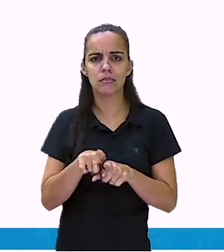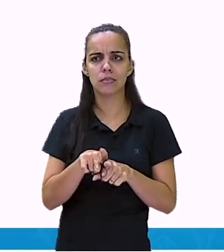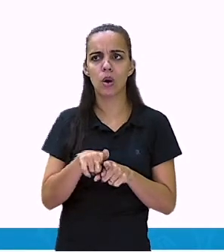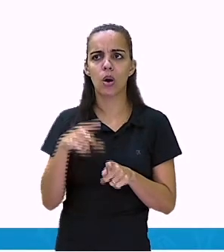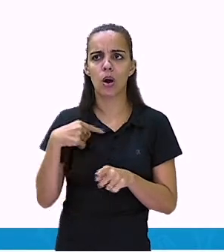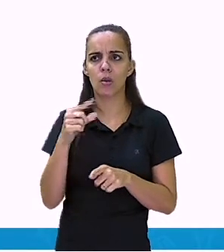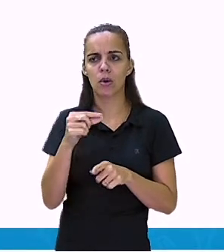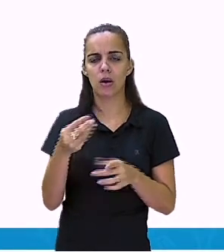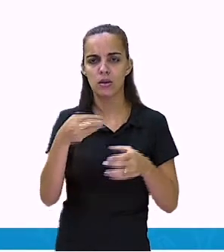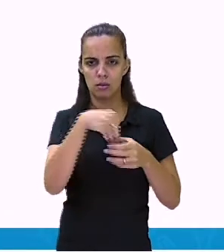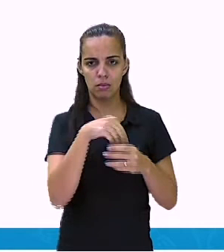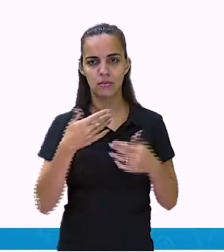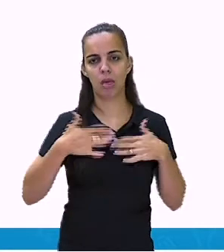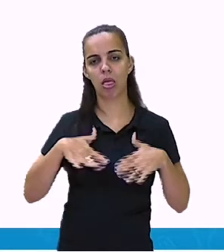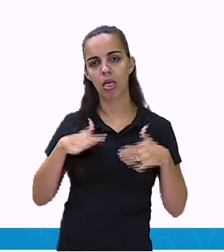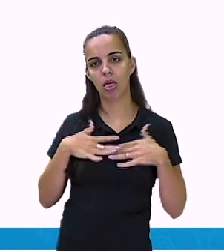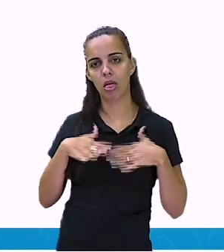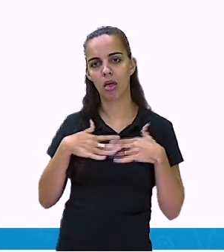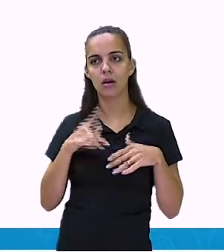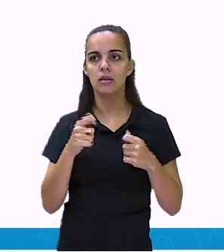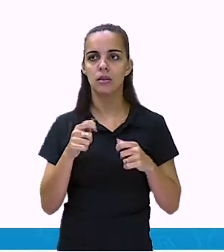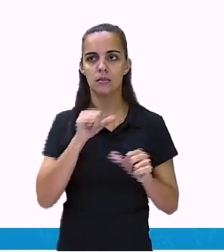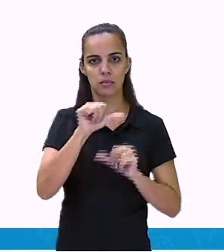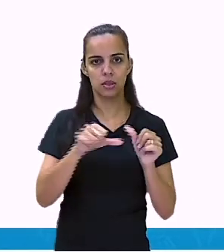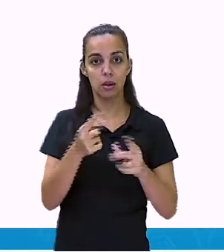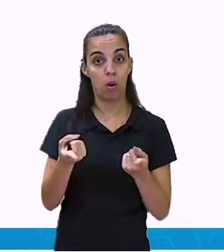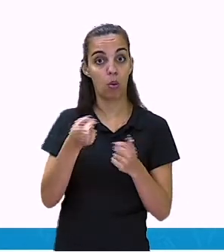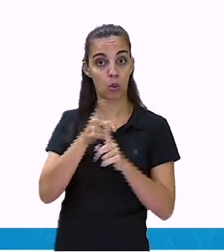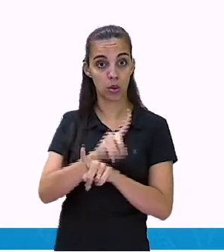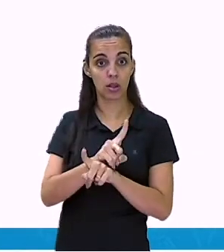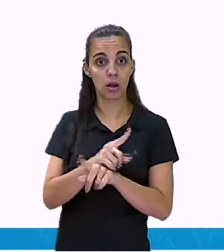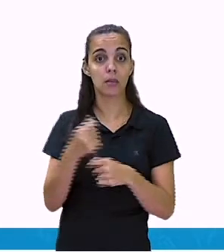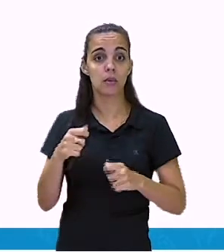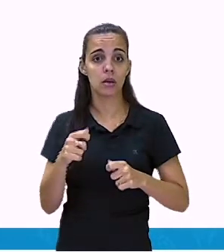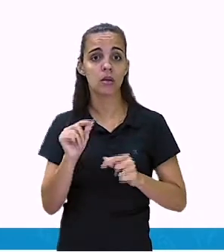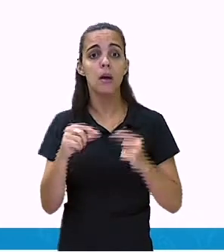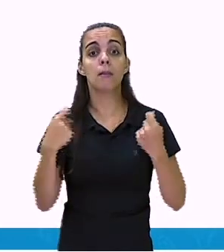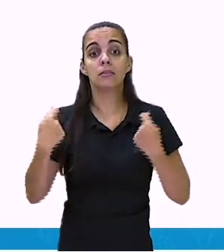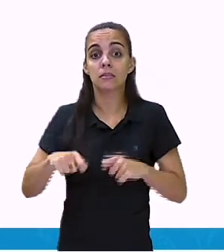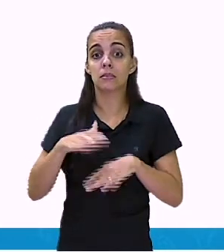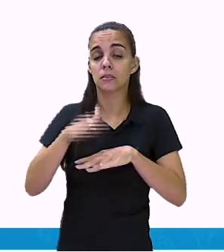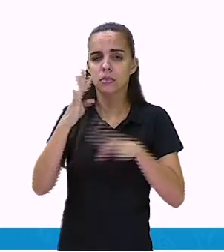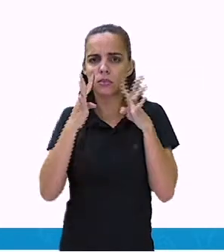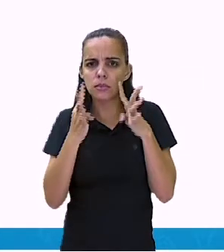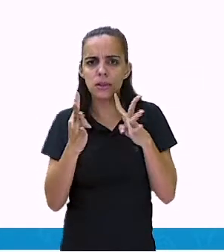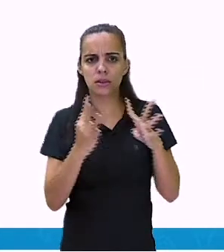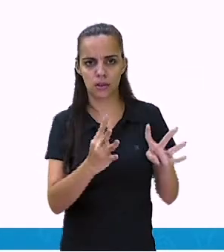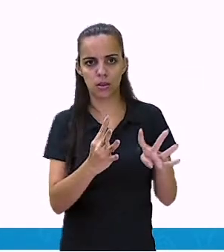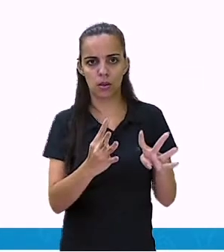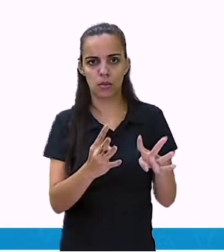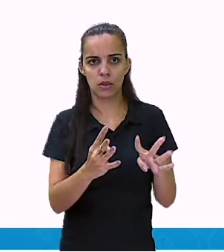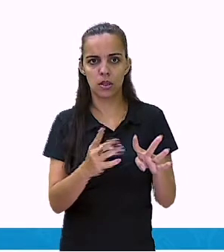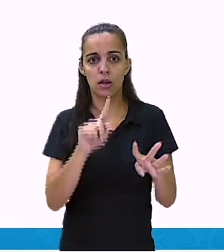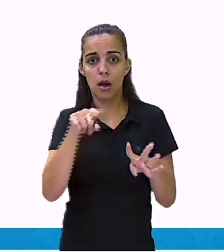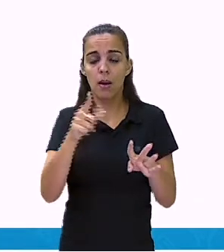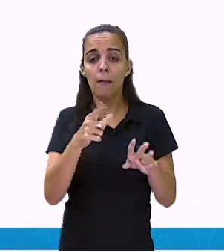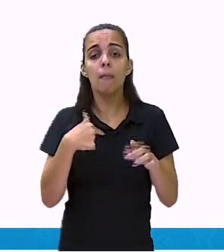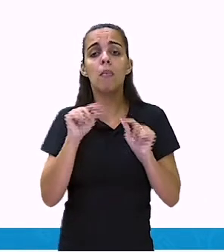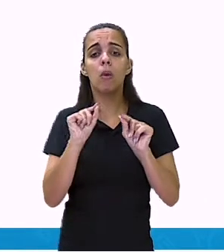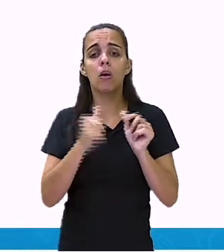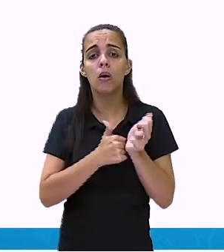uma acomodação. Pelo contrário, é preciso ainda mais atenção para que o canal